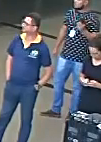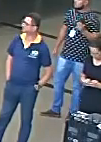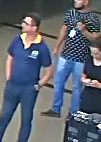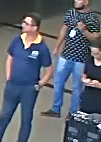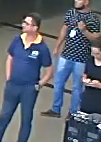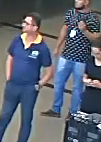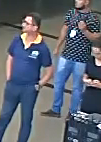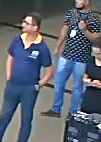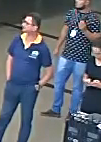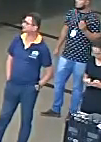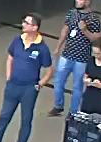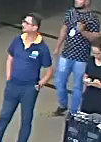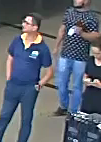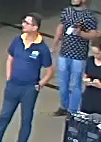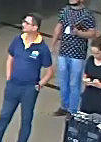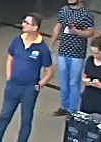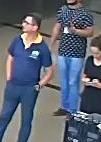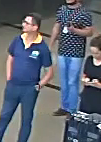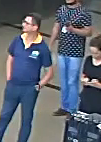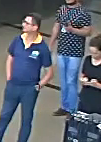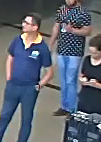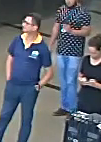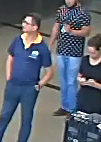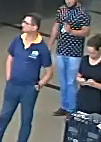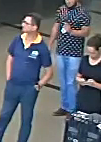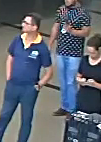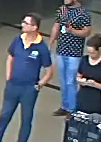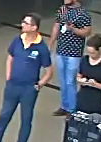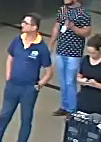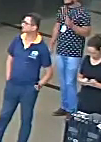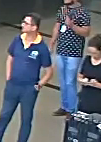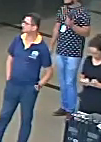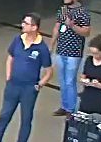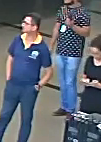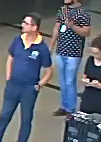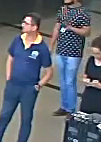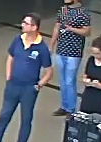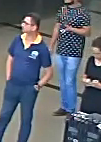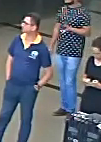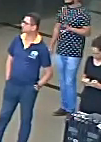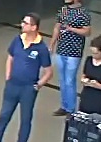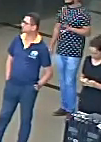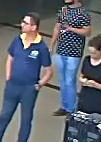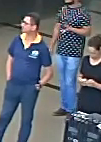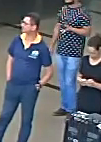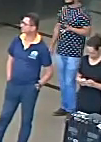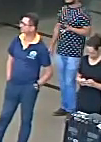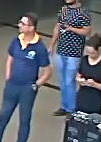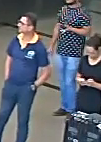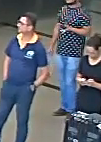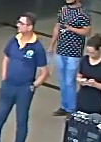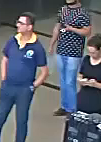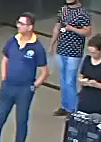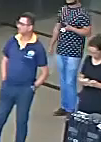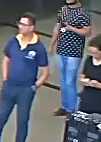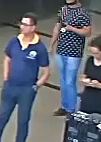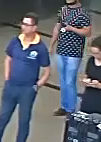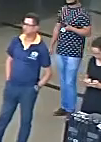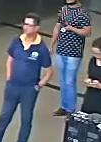né das dificuldades que vocês têm né por isso a luta ela não tem distinção quando